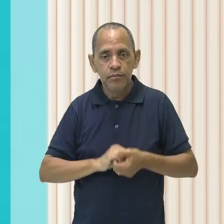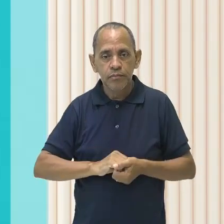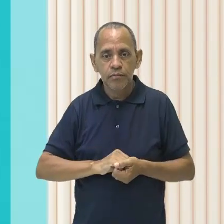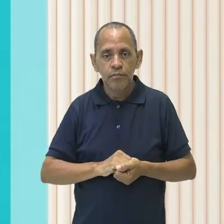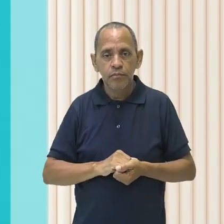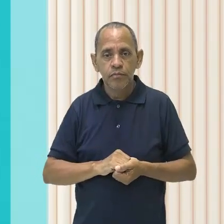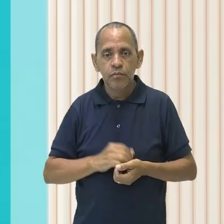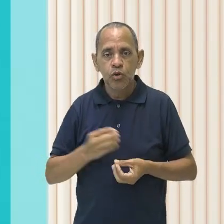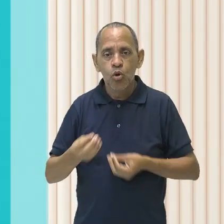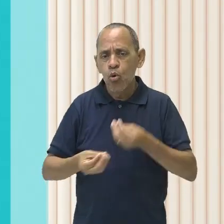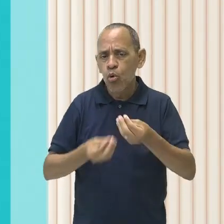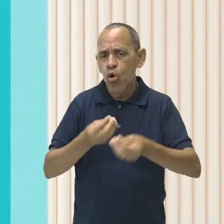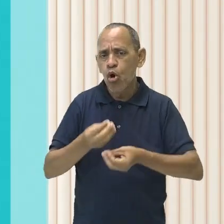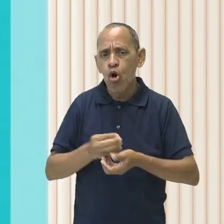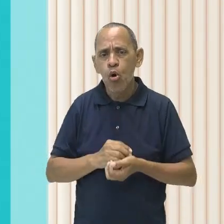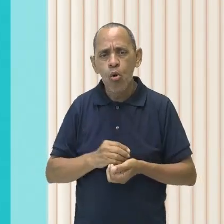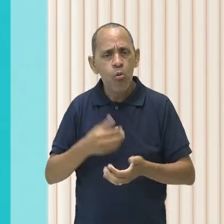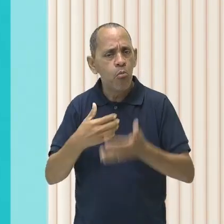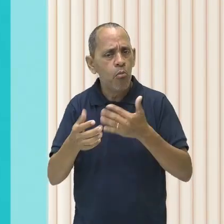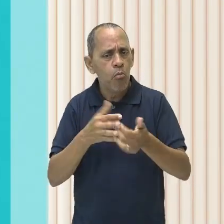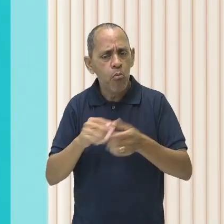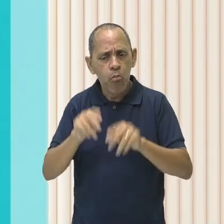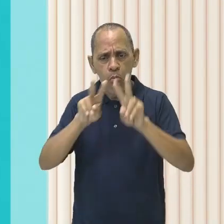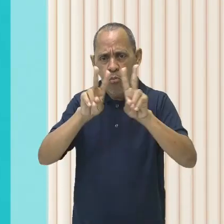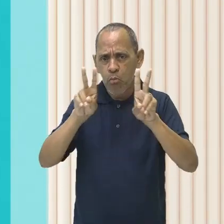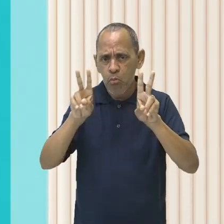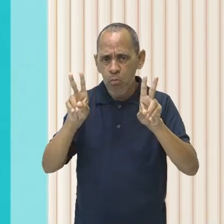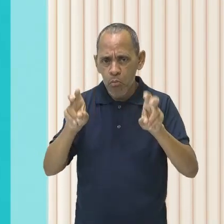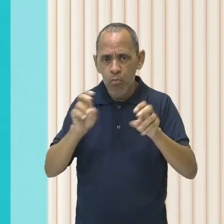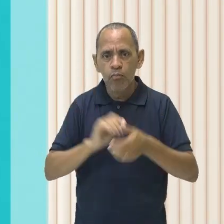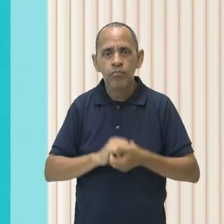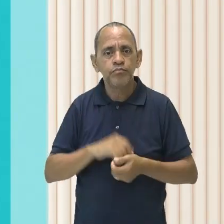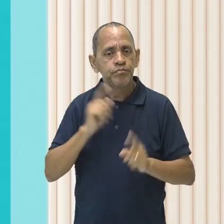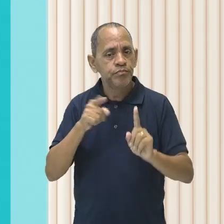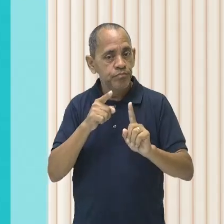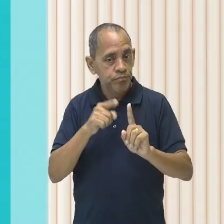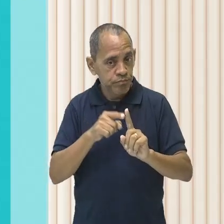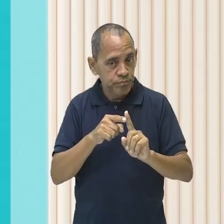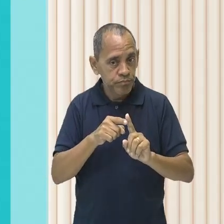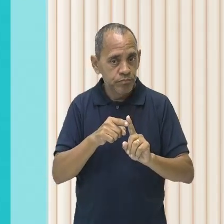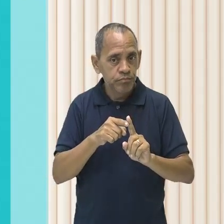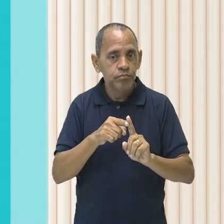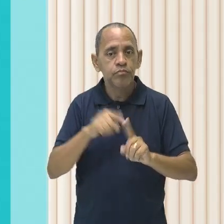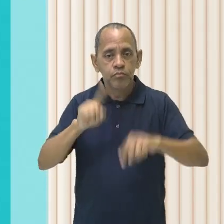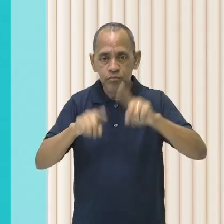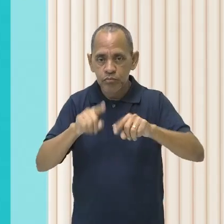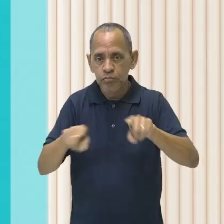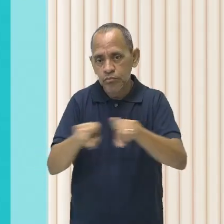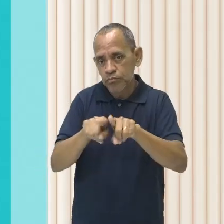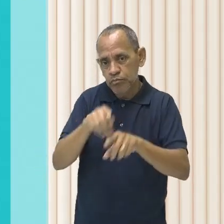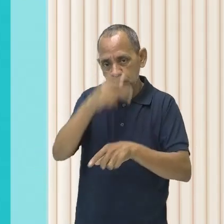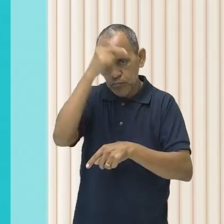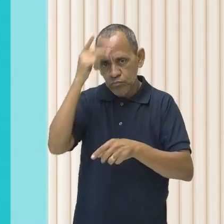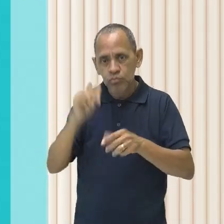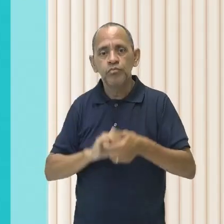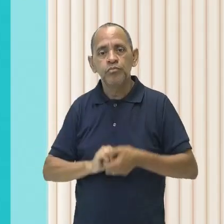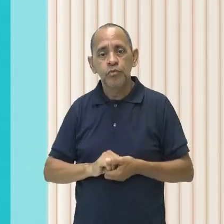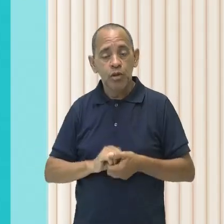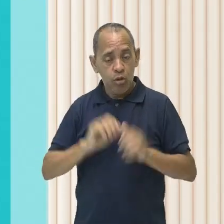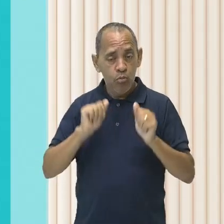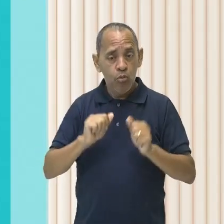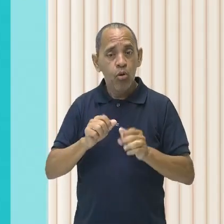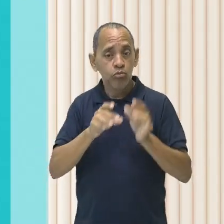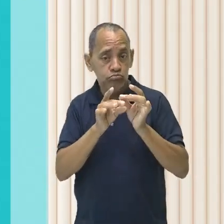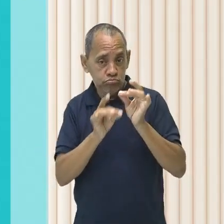informar sobre determinado assunto, objeto, pessoa, enfim, tá bom? Aí, através dessa informação, eu posso usar a descrição,